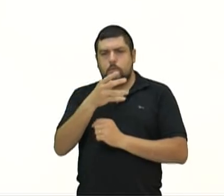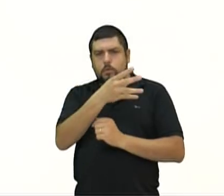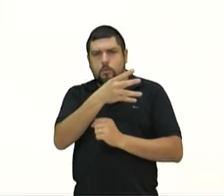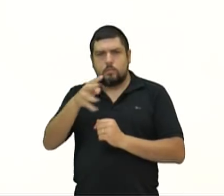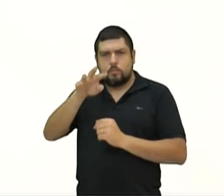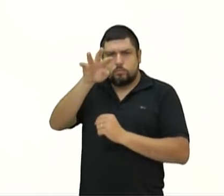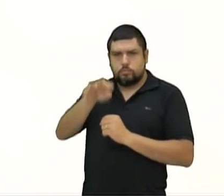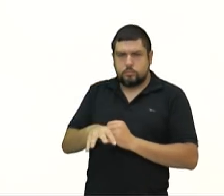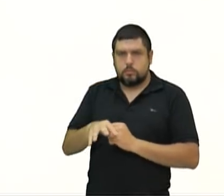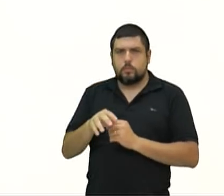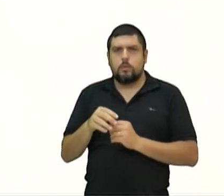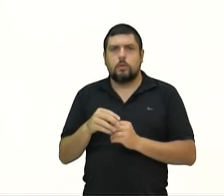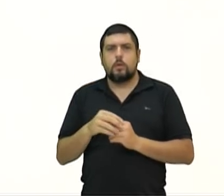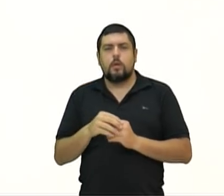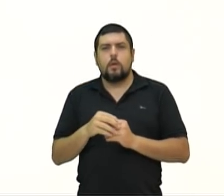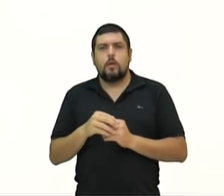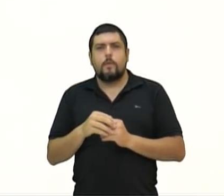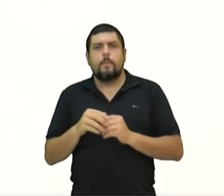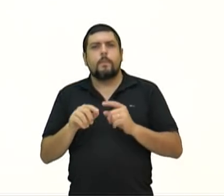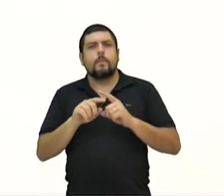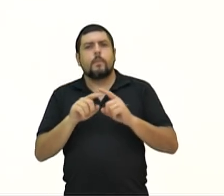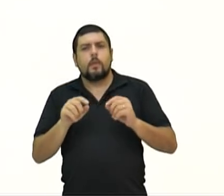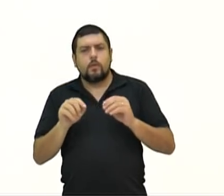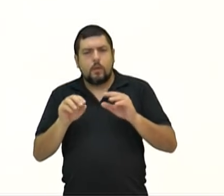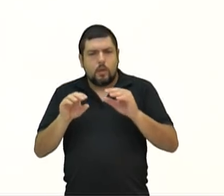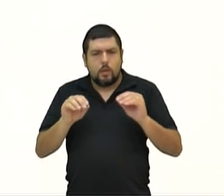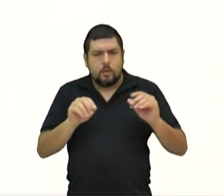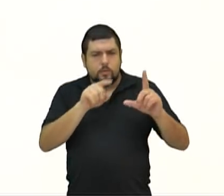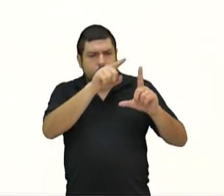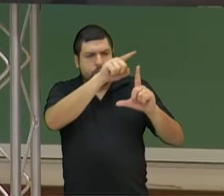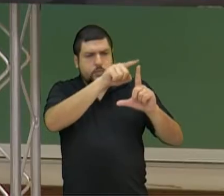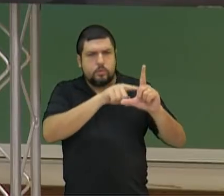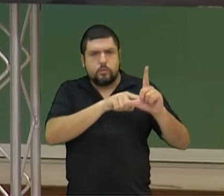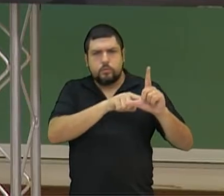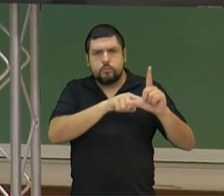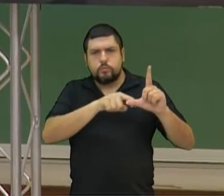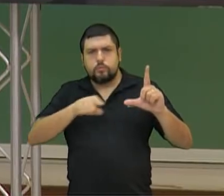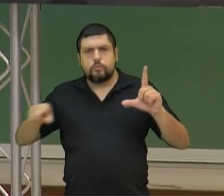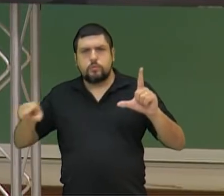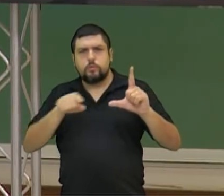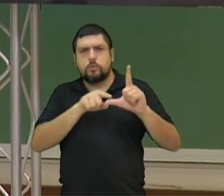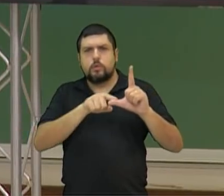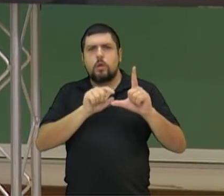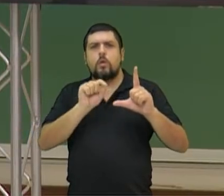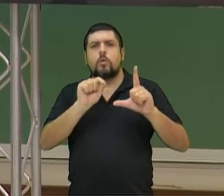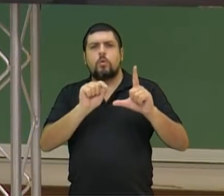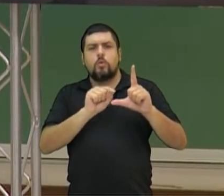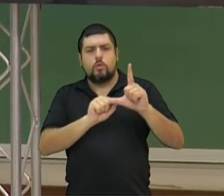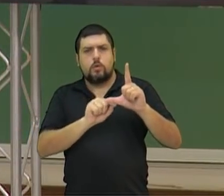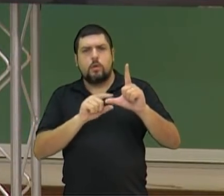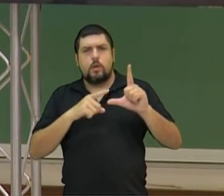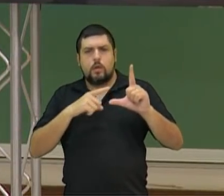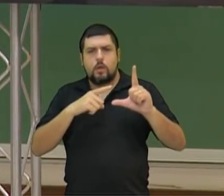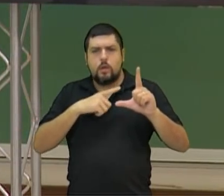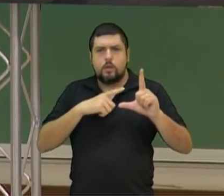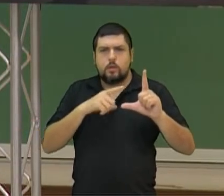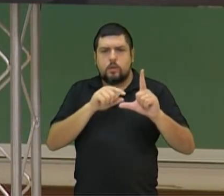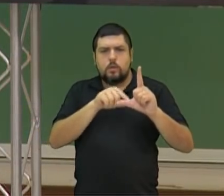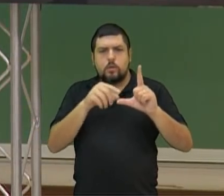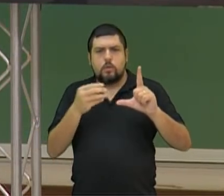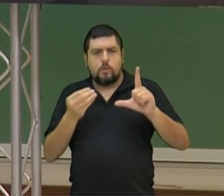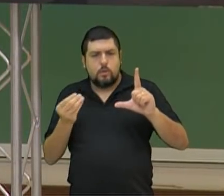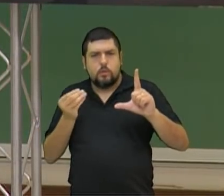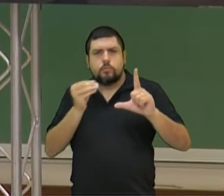eixo x, tá? Mas por que você escolheu aqueles valores? Porque eles são convenientes, eles estão em torno do valor que